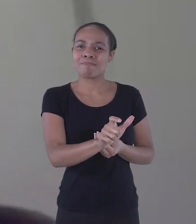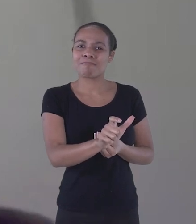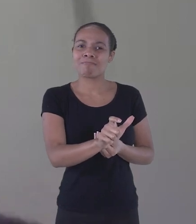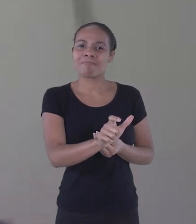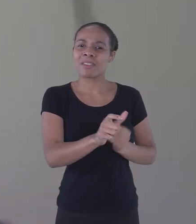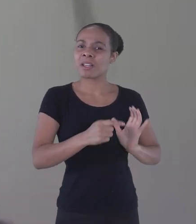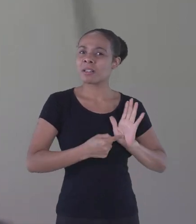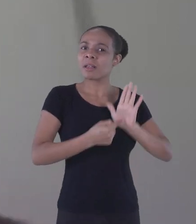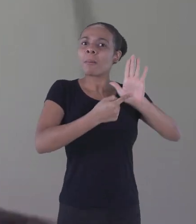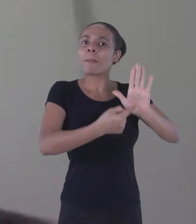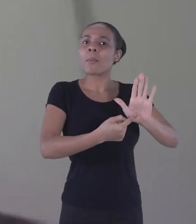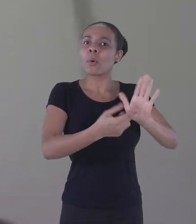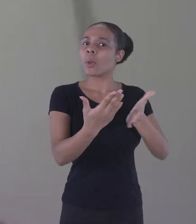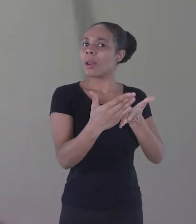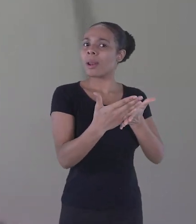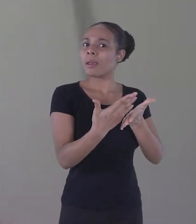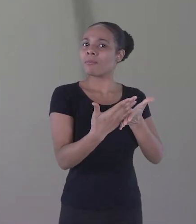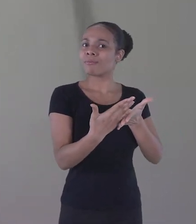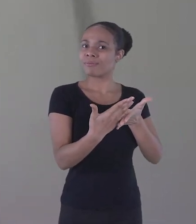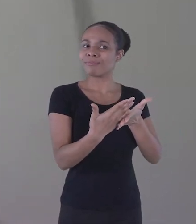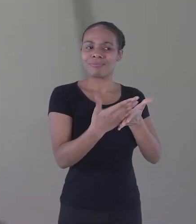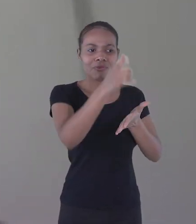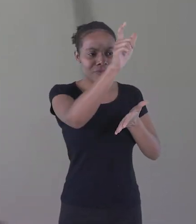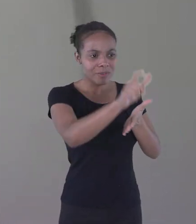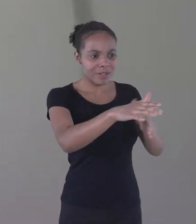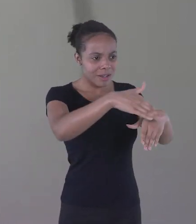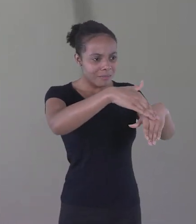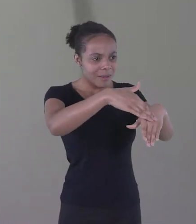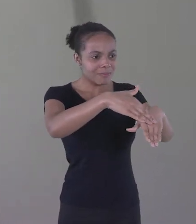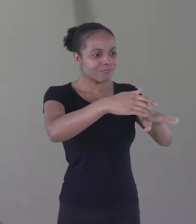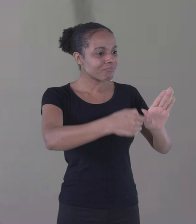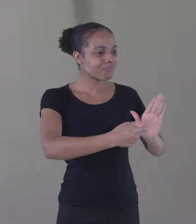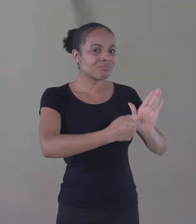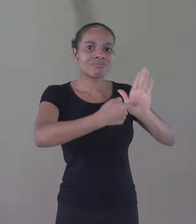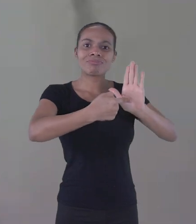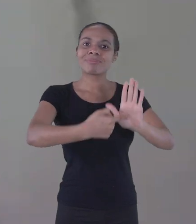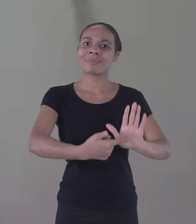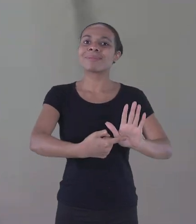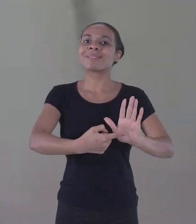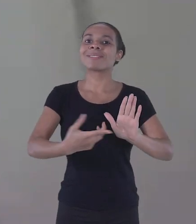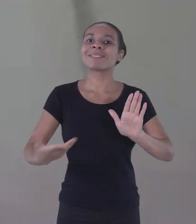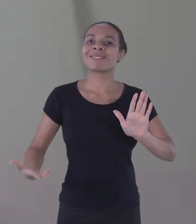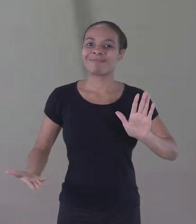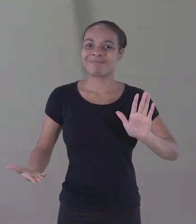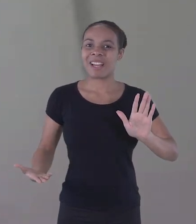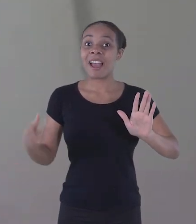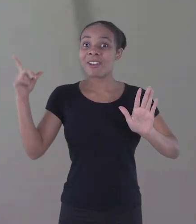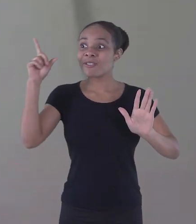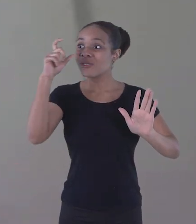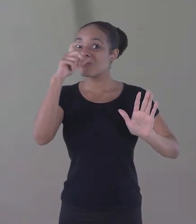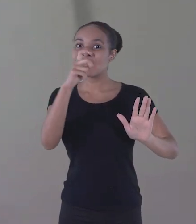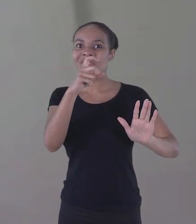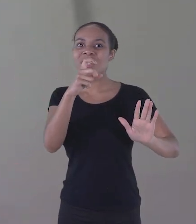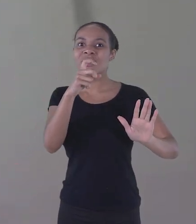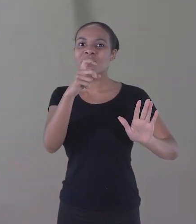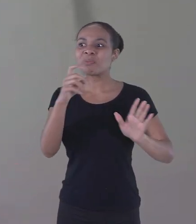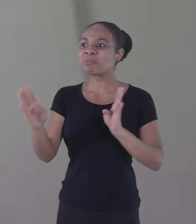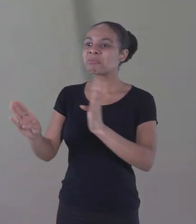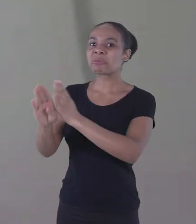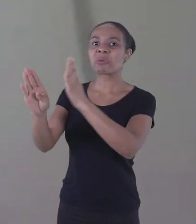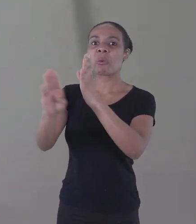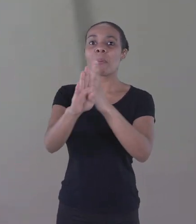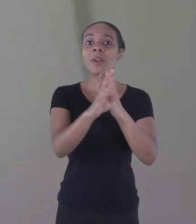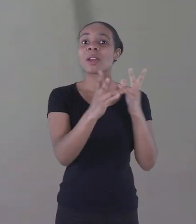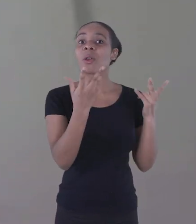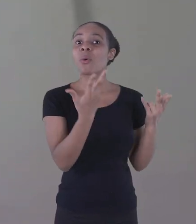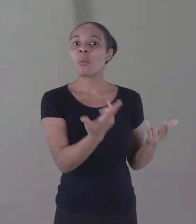se expôs, de uma maneira que dificilmente a gente encontra similar. Eu acho que o único